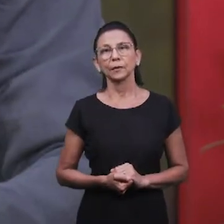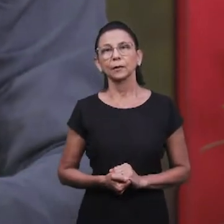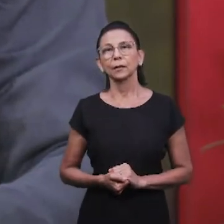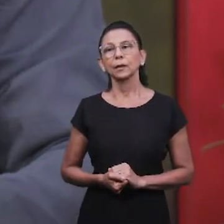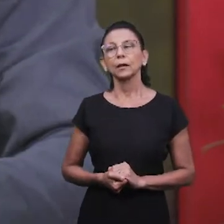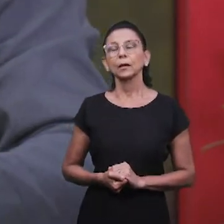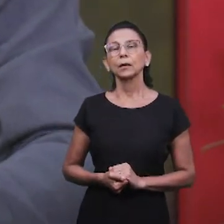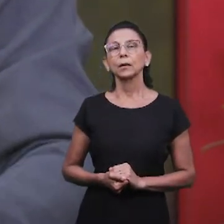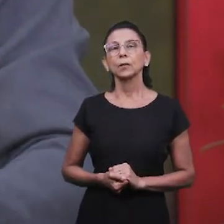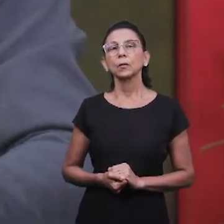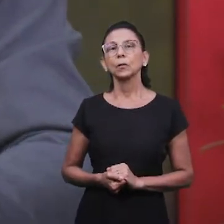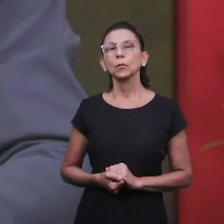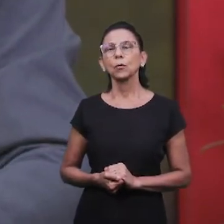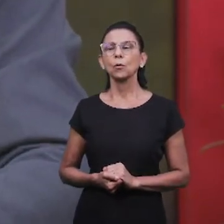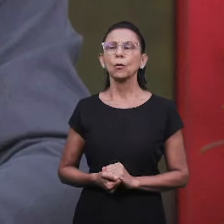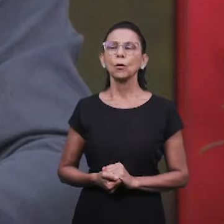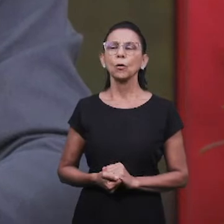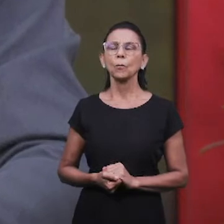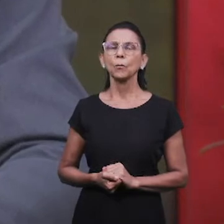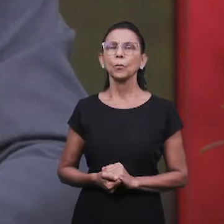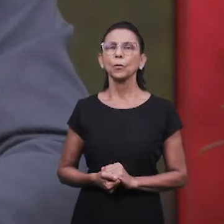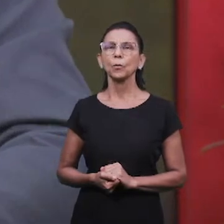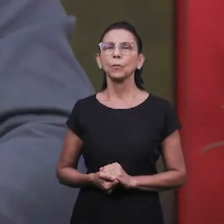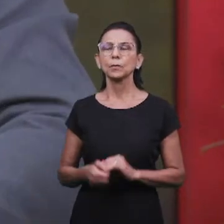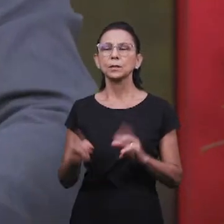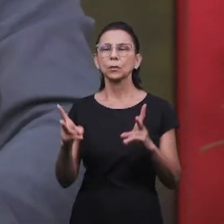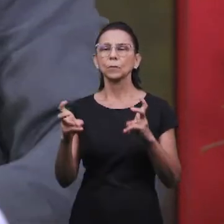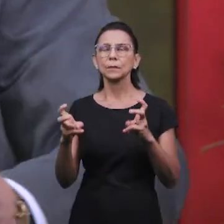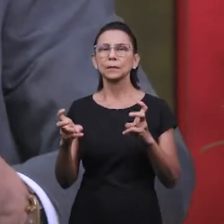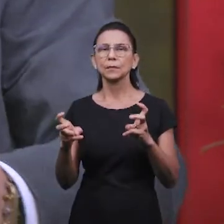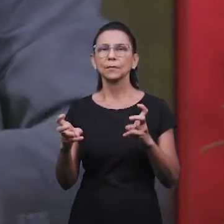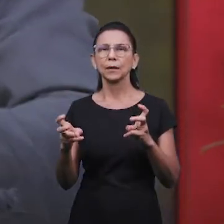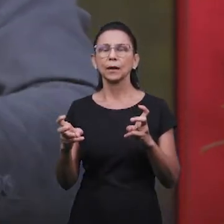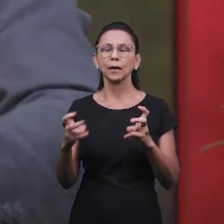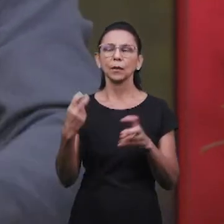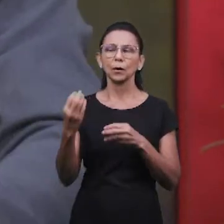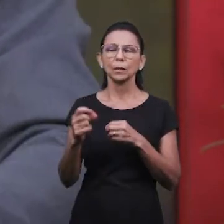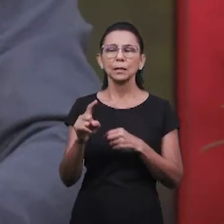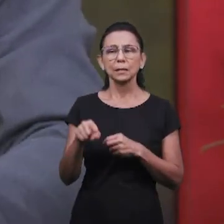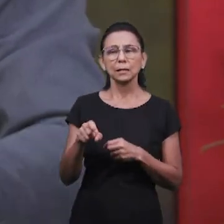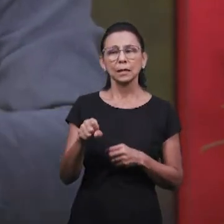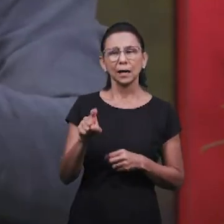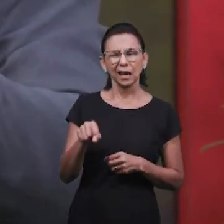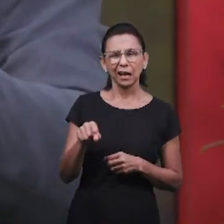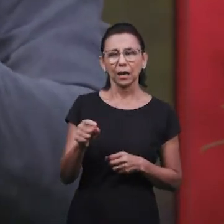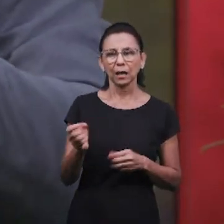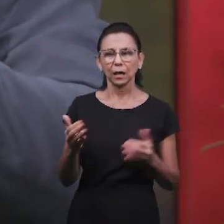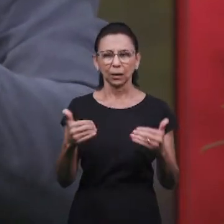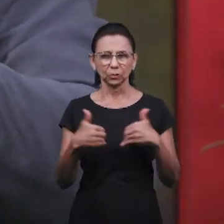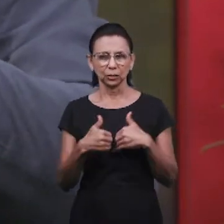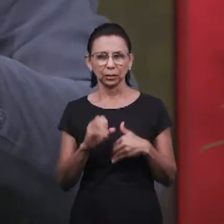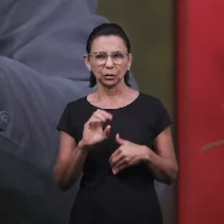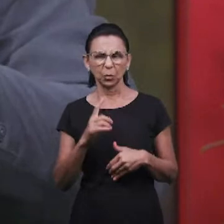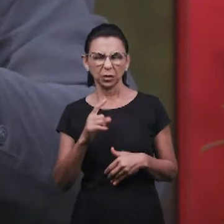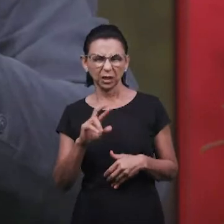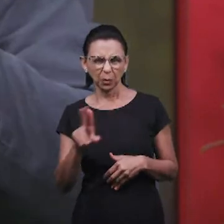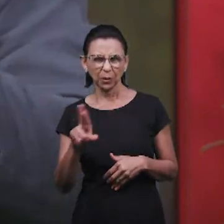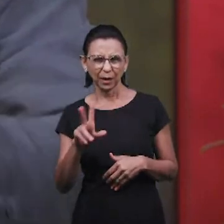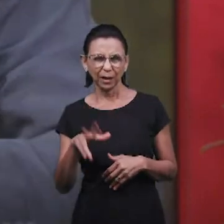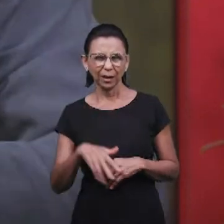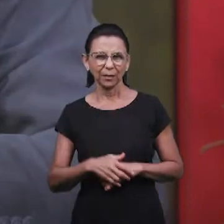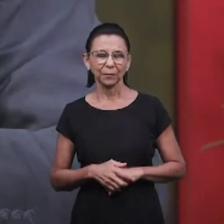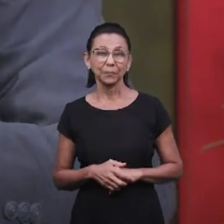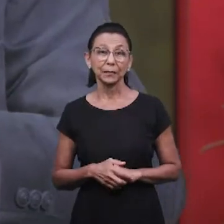do autismo, como identificar o autista em casa. Sim. E a gente conversou um pouco antes, né, que tem pais que têm